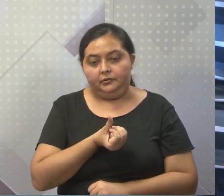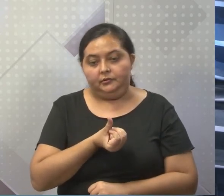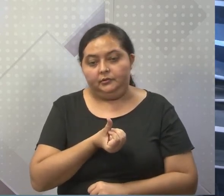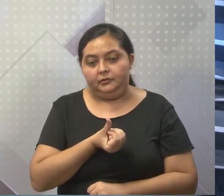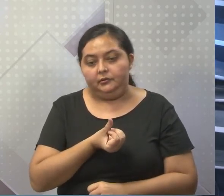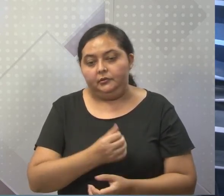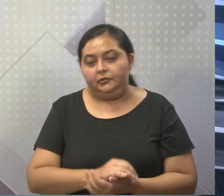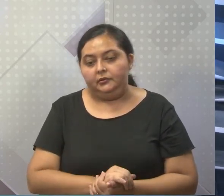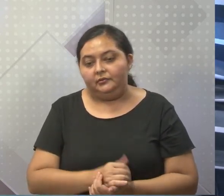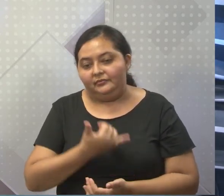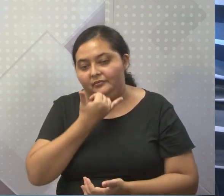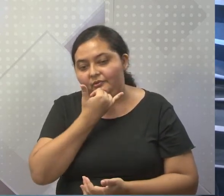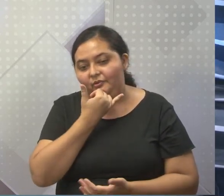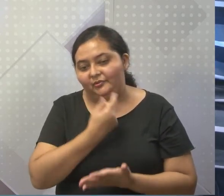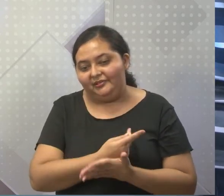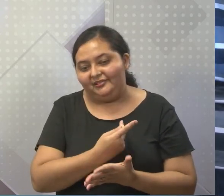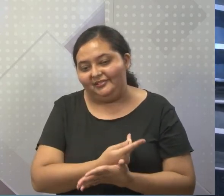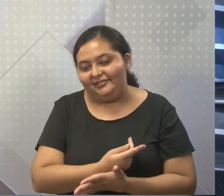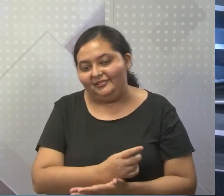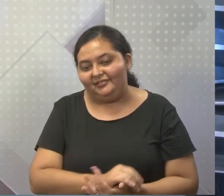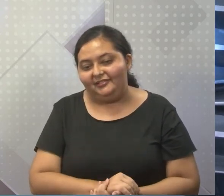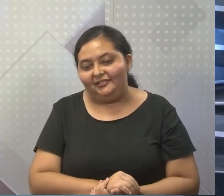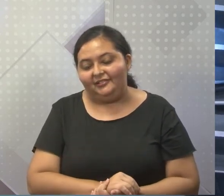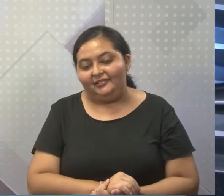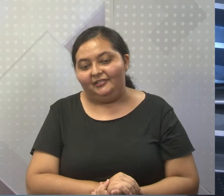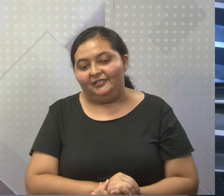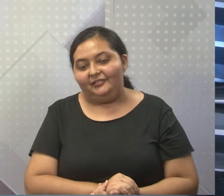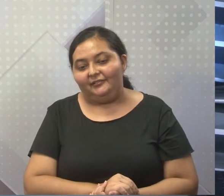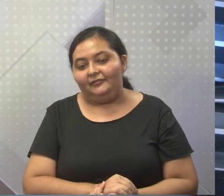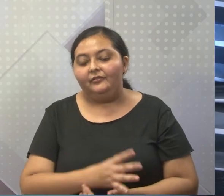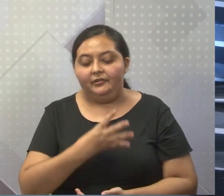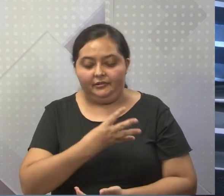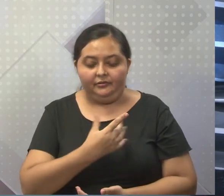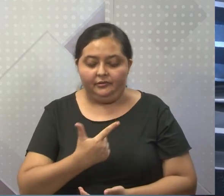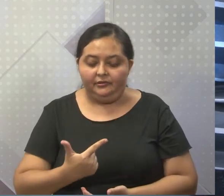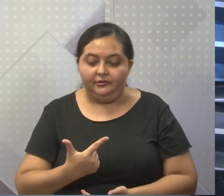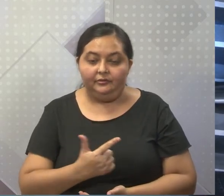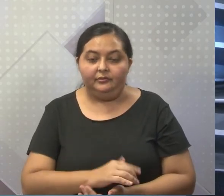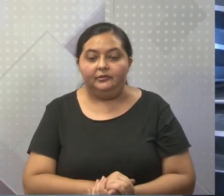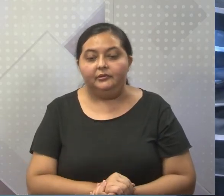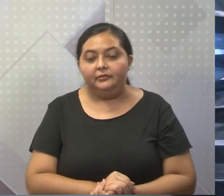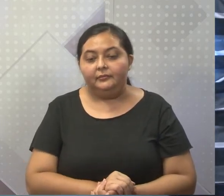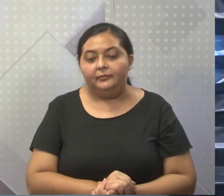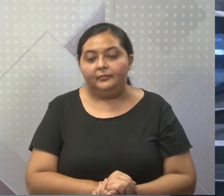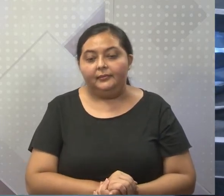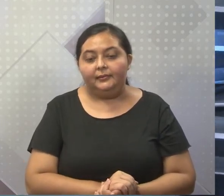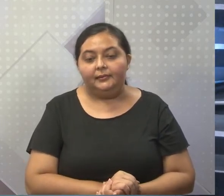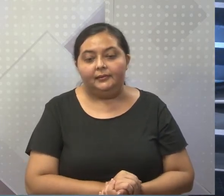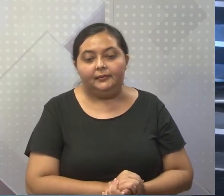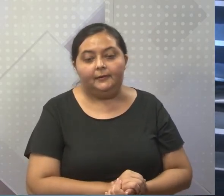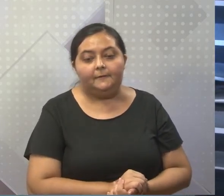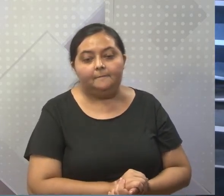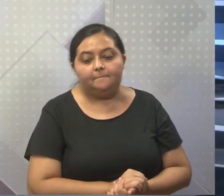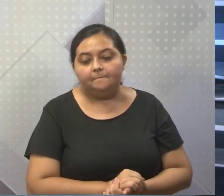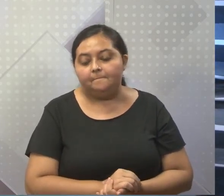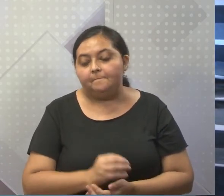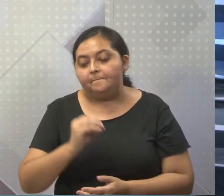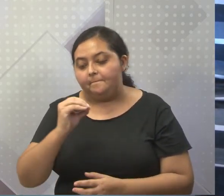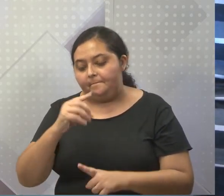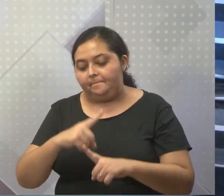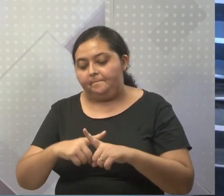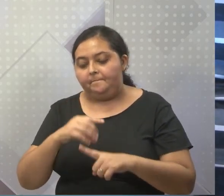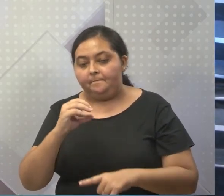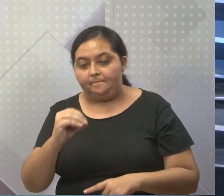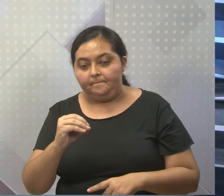no caso, opa, perdão. 40, né? Mais 42, perdão. E agora eu vou para o zero, ó. 0